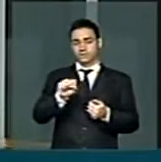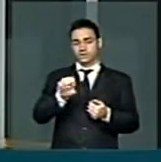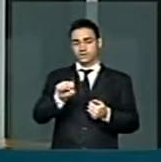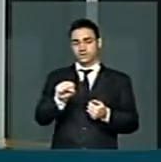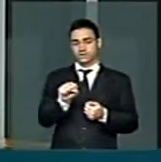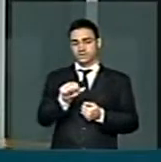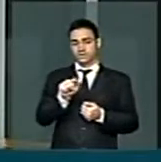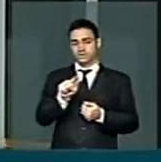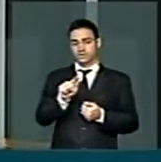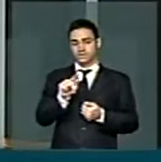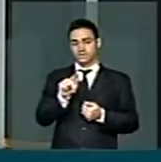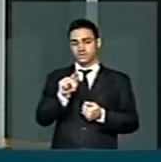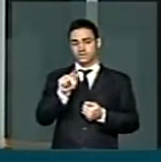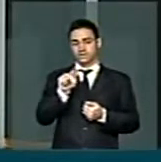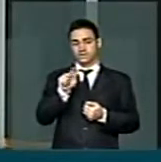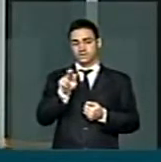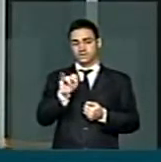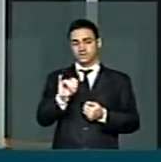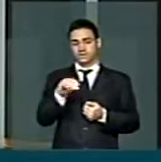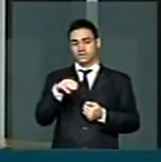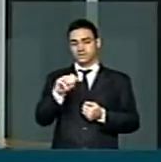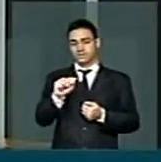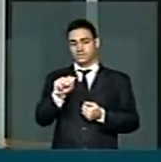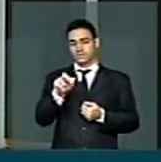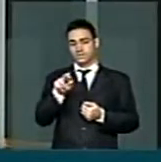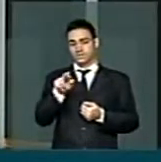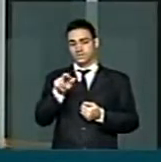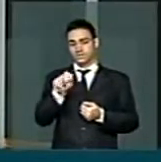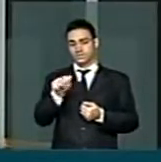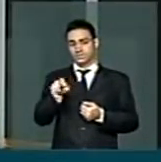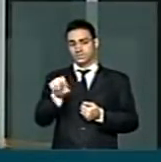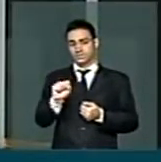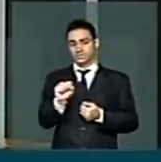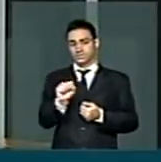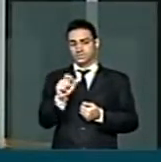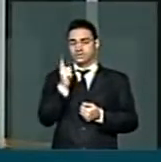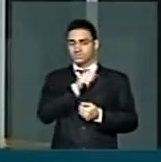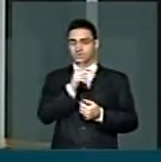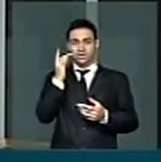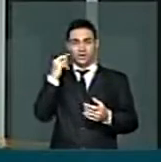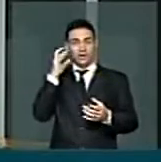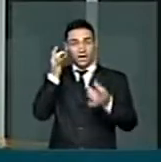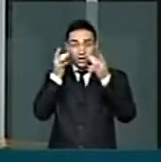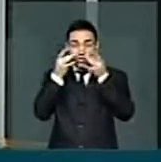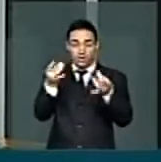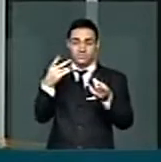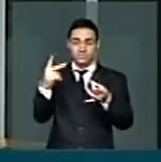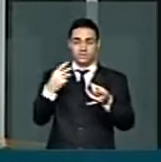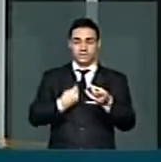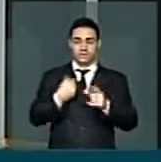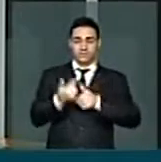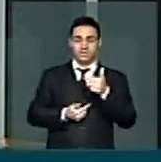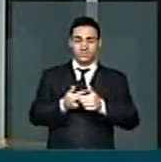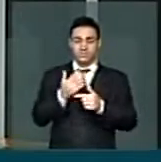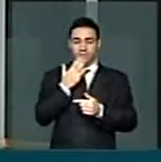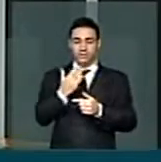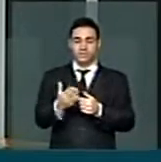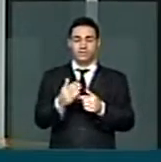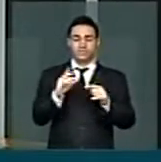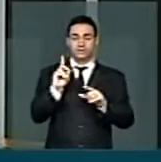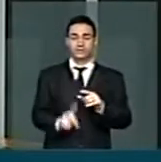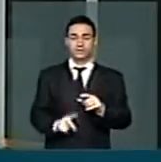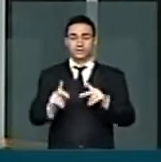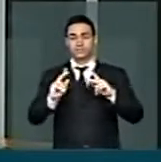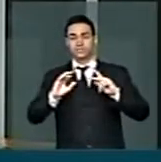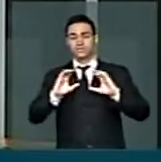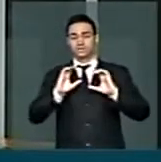merece, portanto, os nossos aplausos, numa demonstração positiva de reconhecimento ao que ele foi, em favor dos direitos da cidadania,